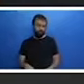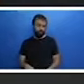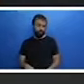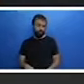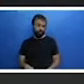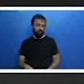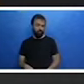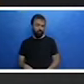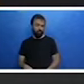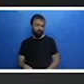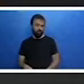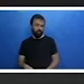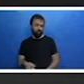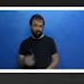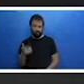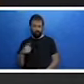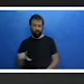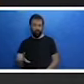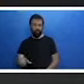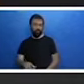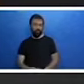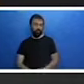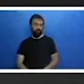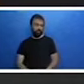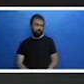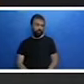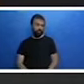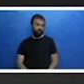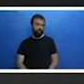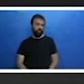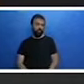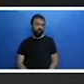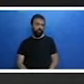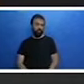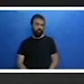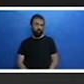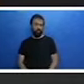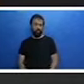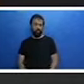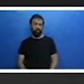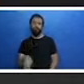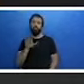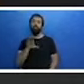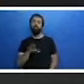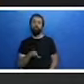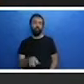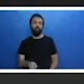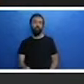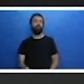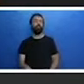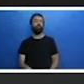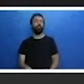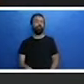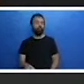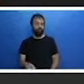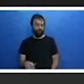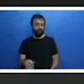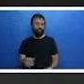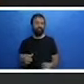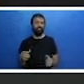beleza vamos de novo vamos ver se eu consigo melhor agora vou tentar jogando mais alto para pegar ele mais alto aqui um dois